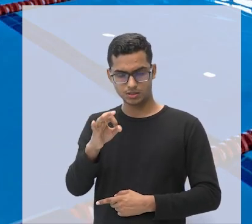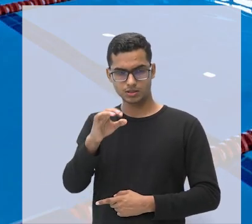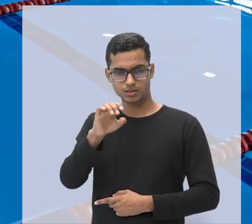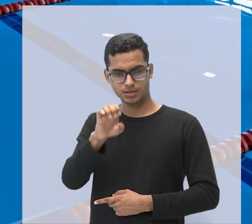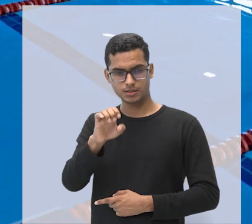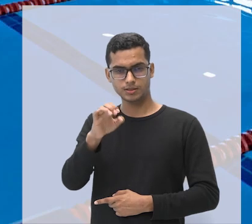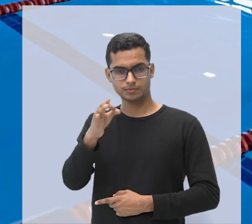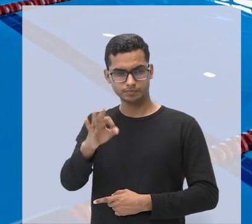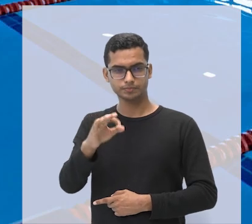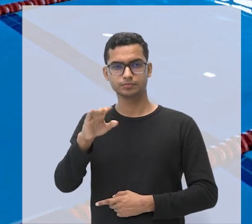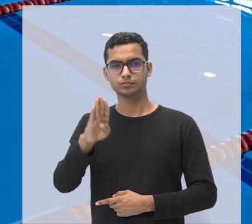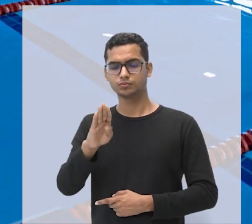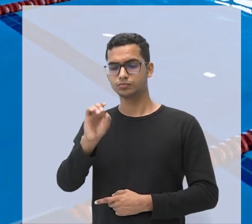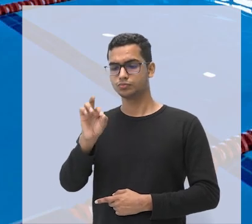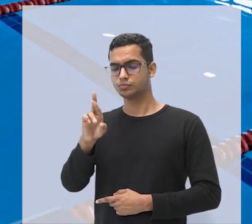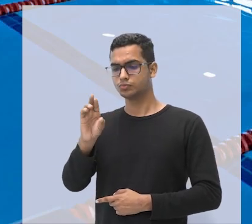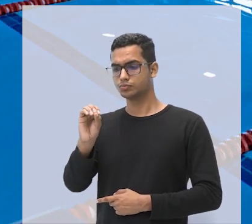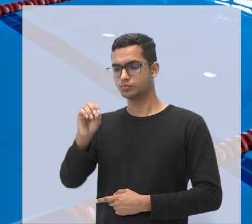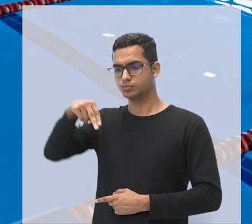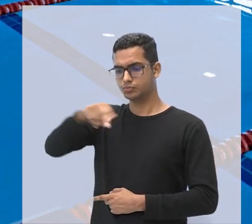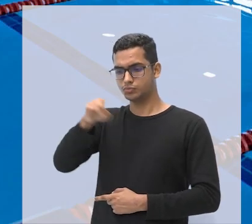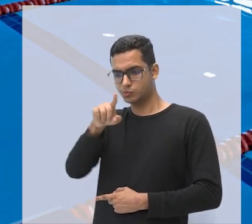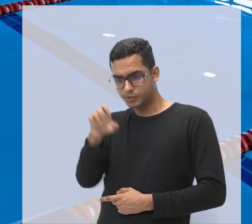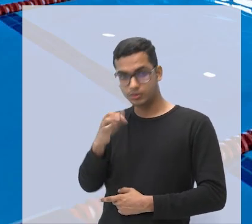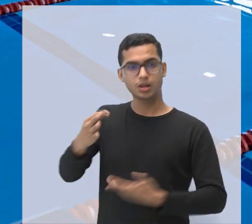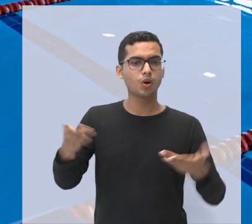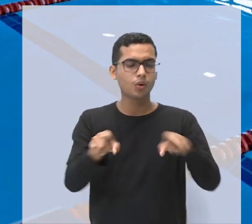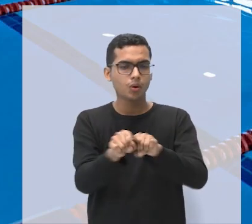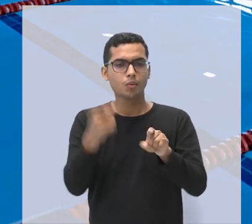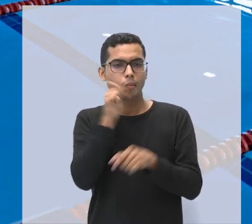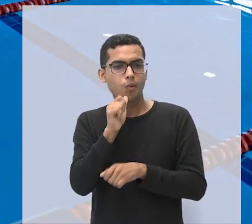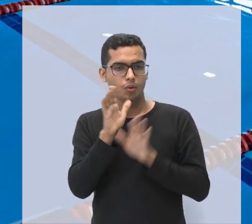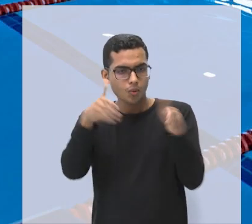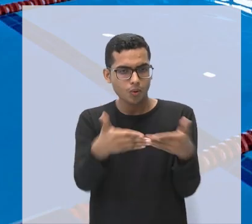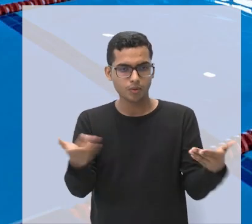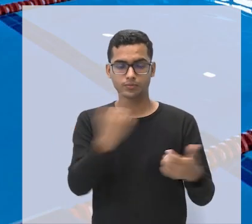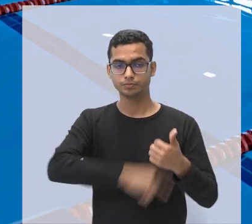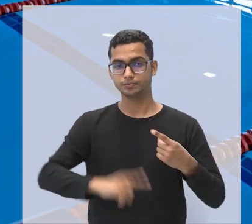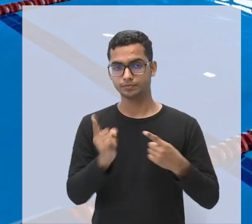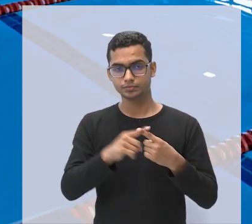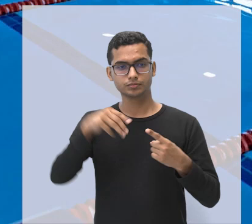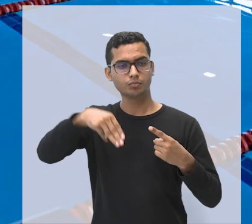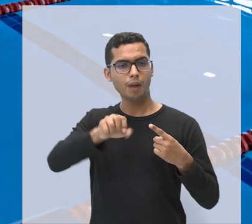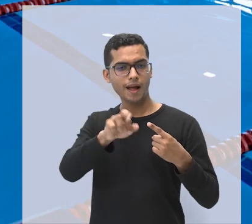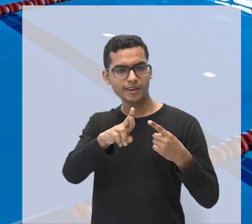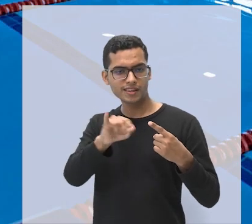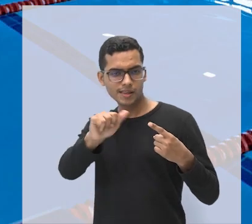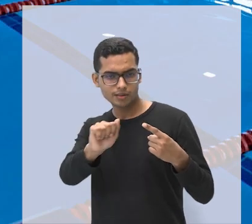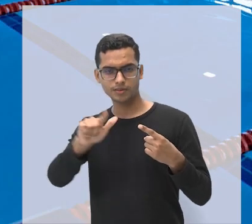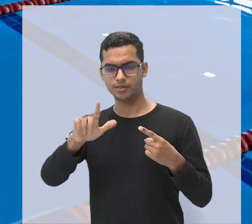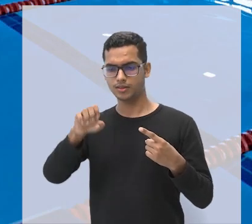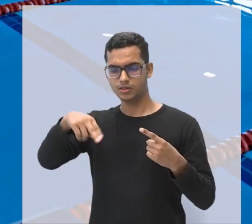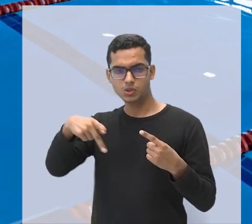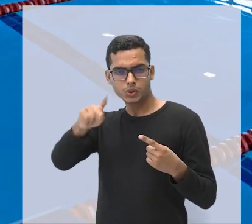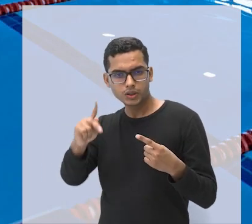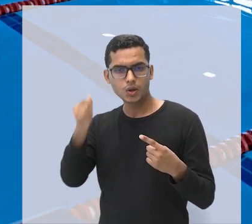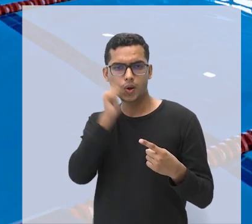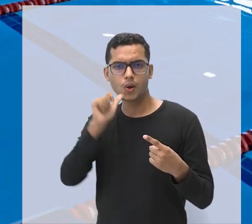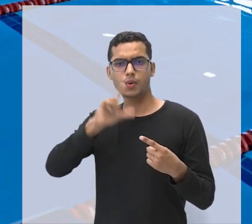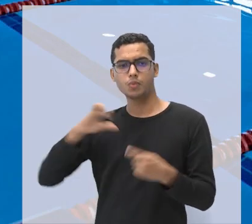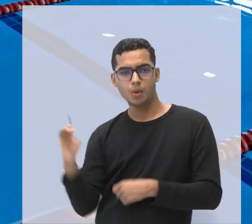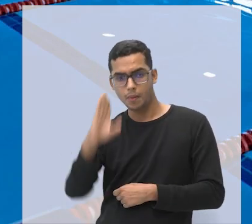sobre as meninas também. E eu começo citando para vocês a Maria Lenk. Ela é considerada uma